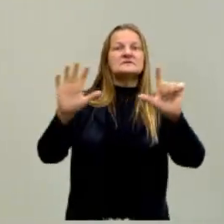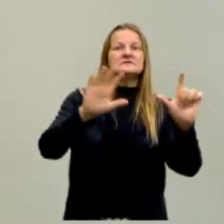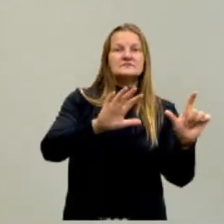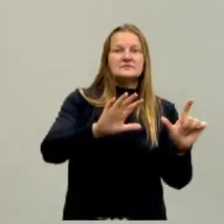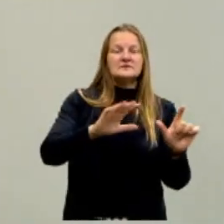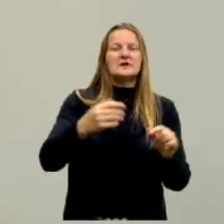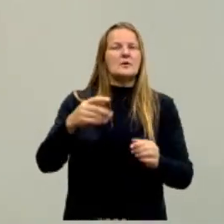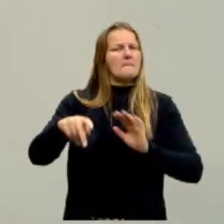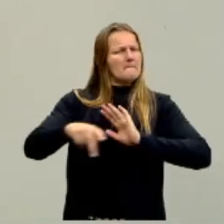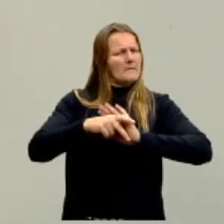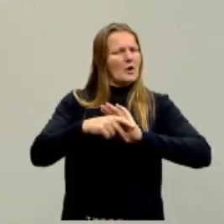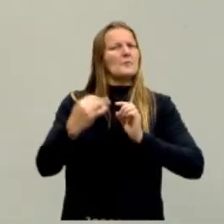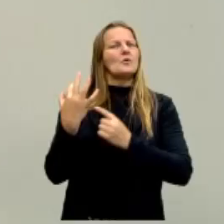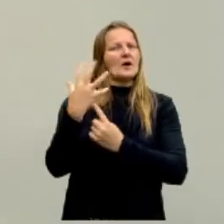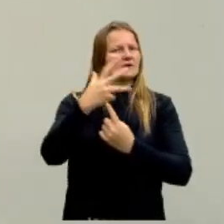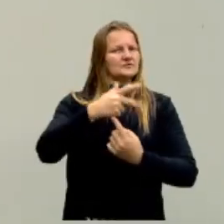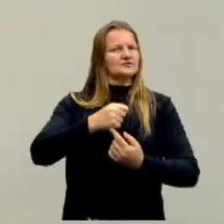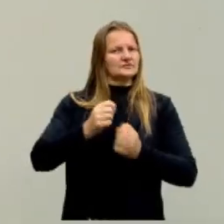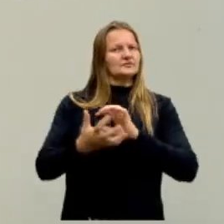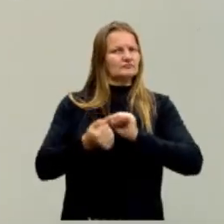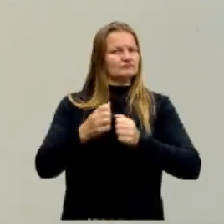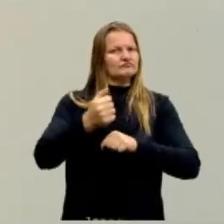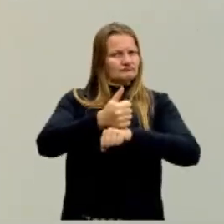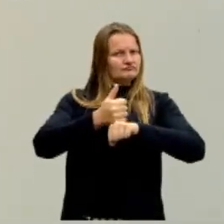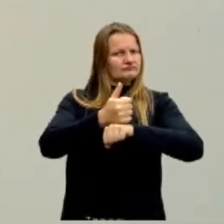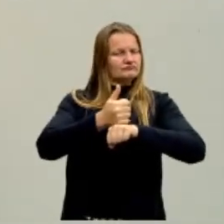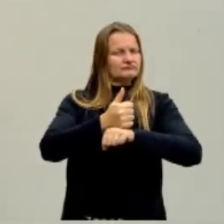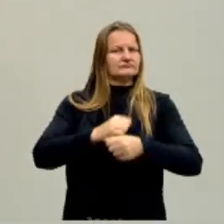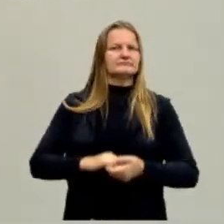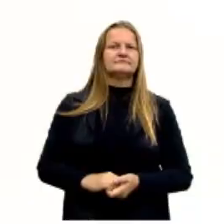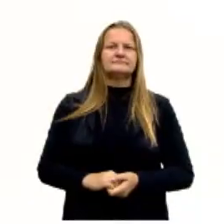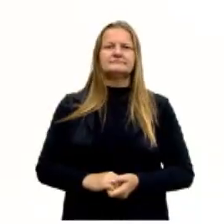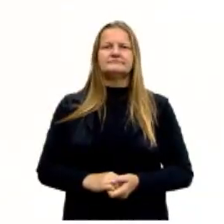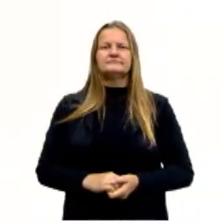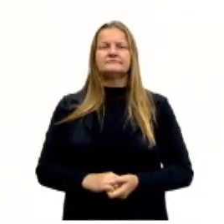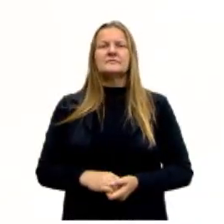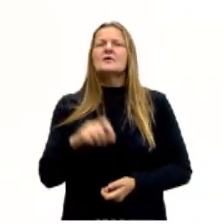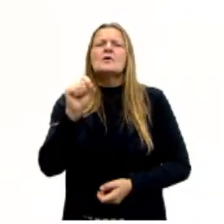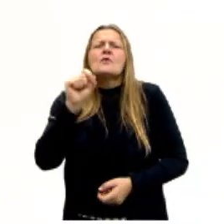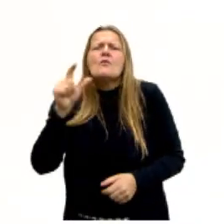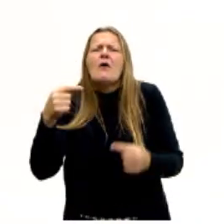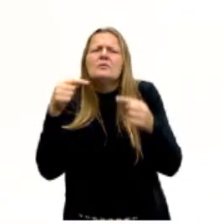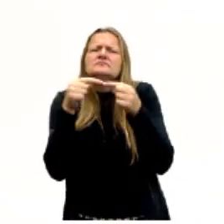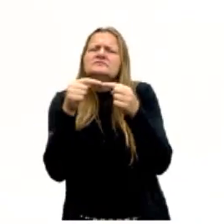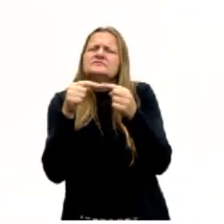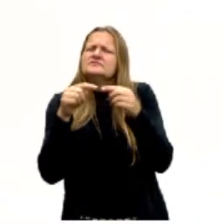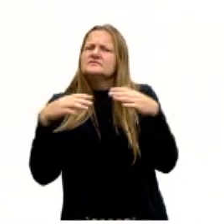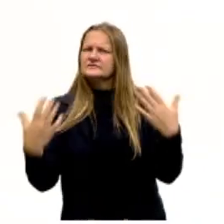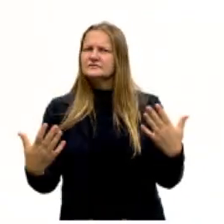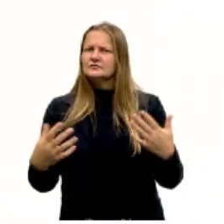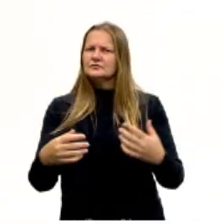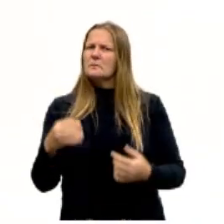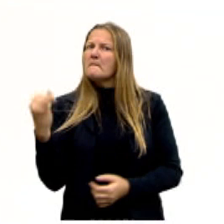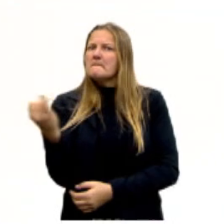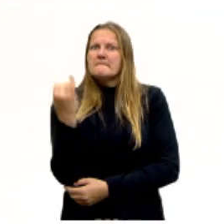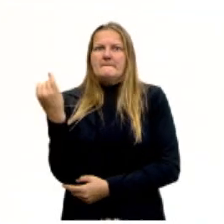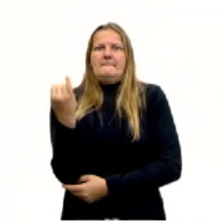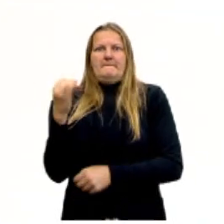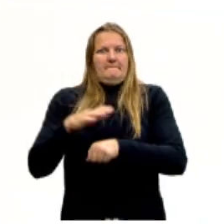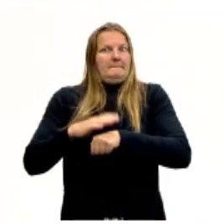foi Nossa certo bom então com esse objetivo principal